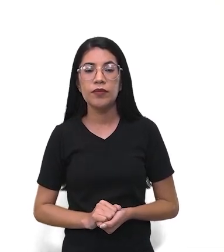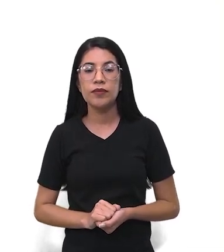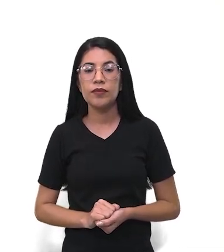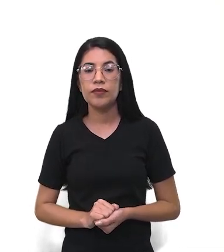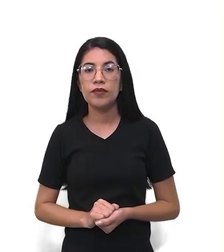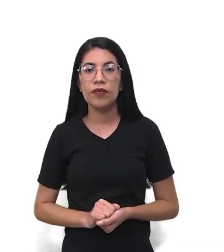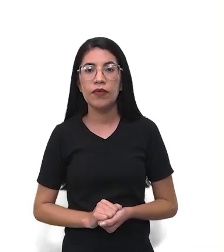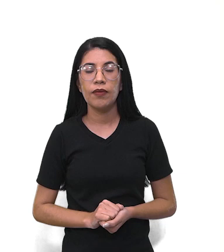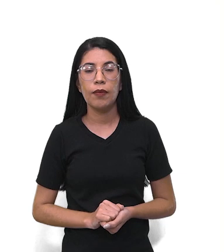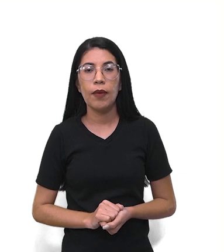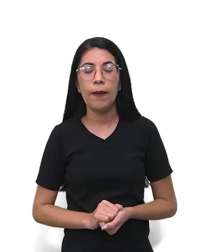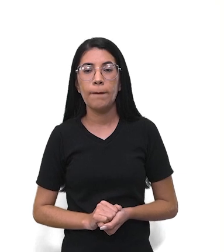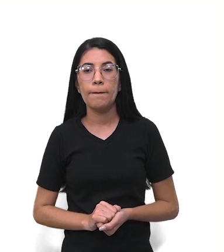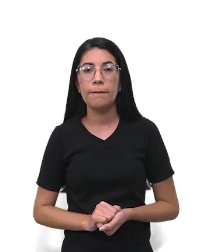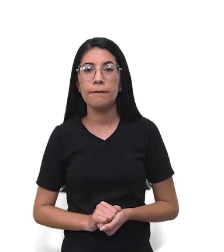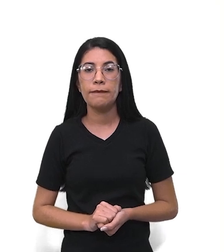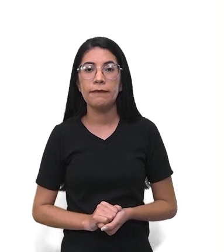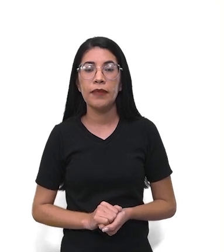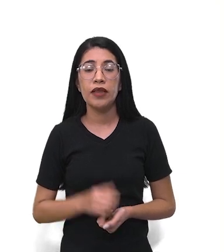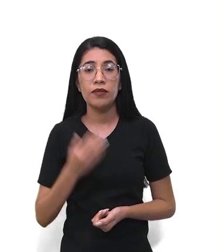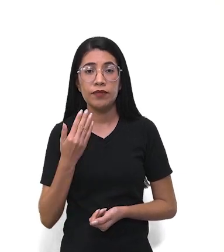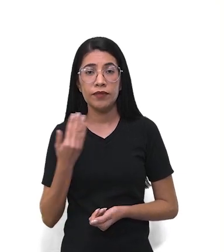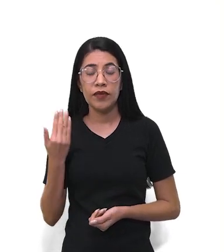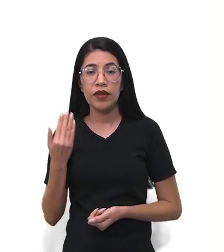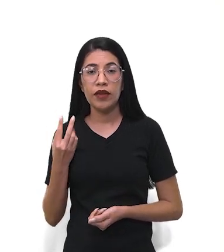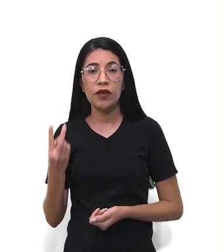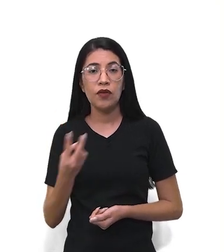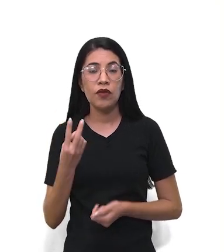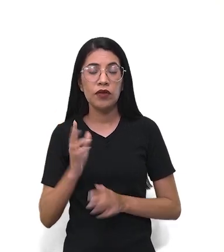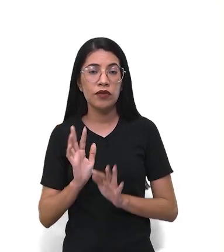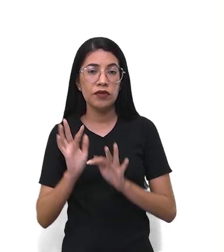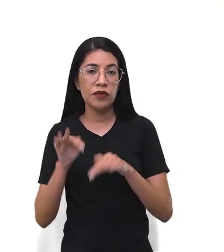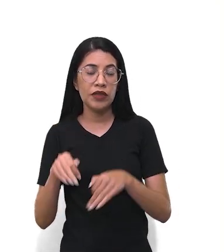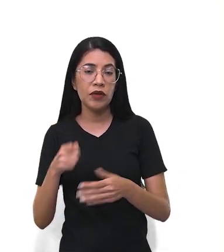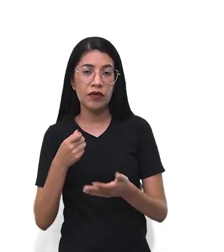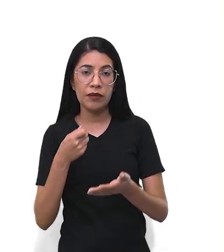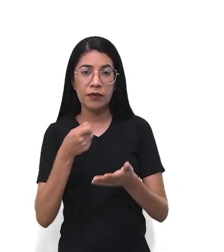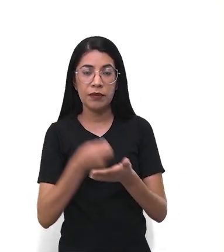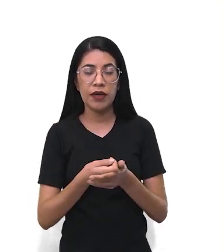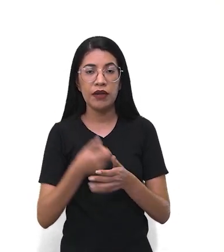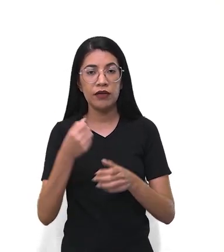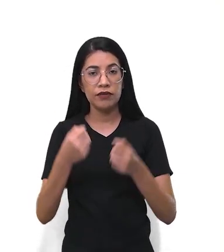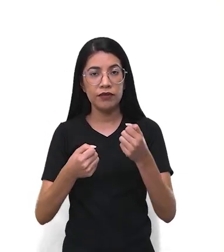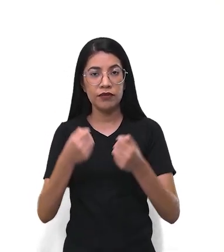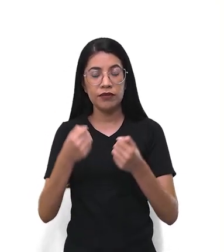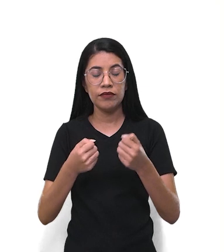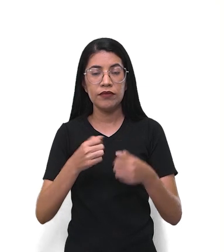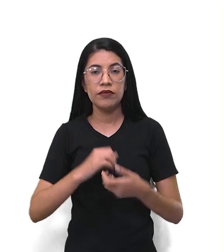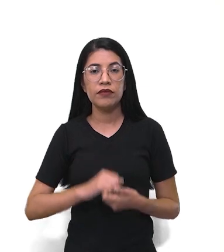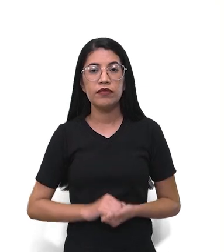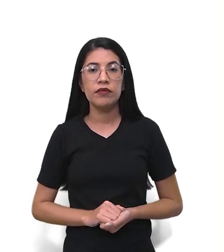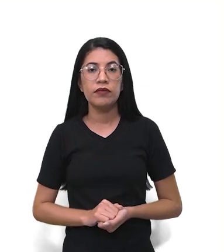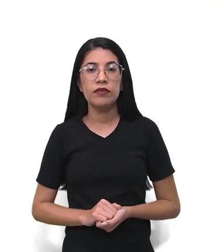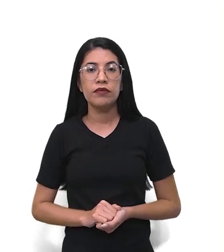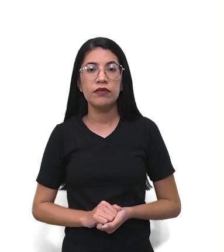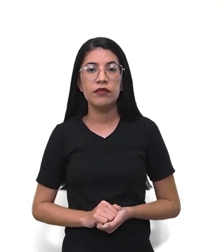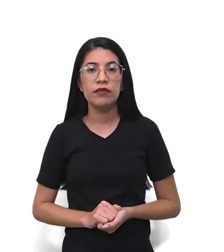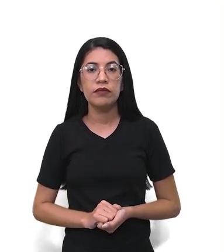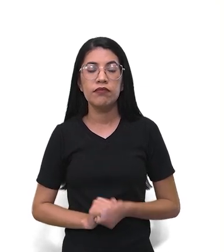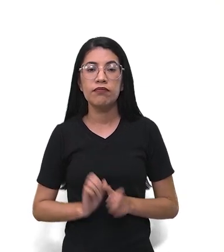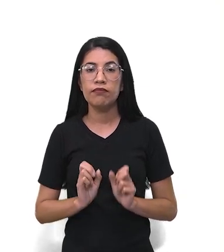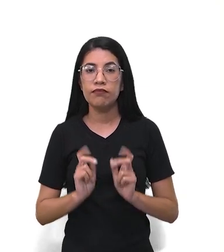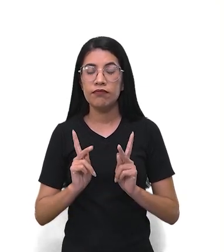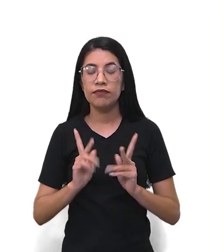Ok? Então esse será o valor final do nosso veículo aí.